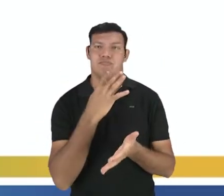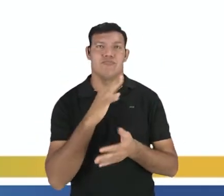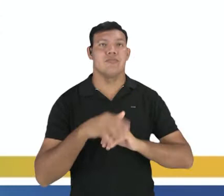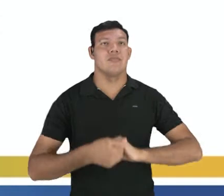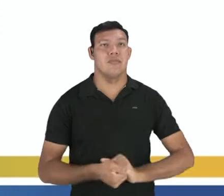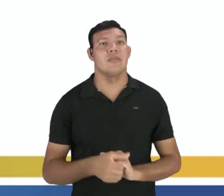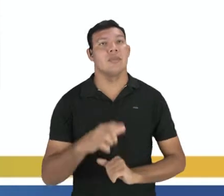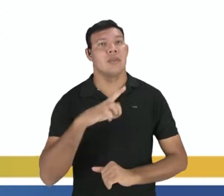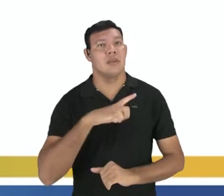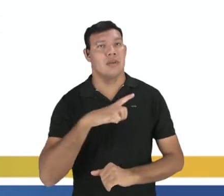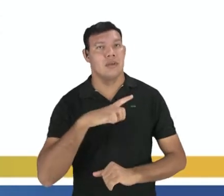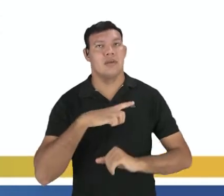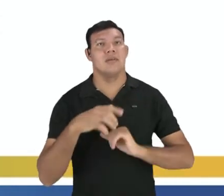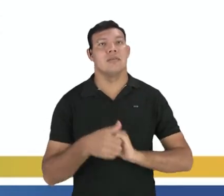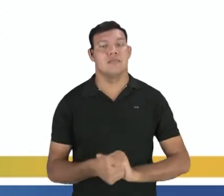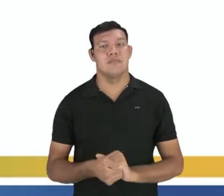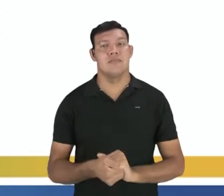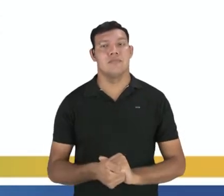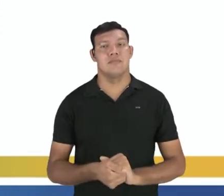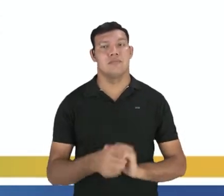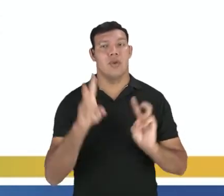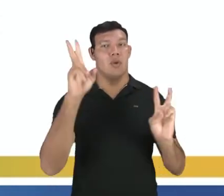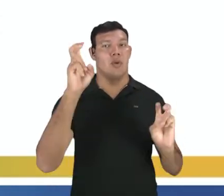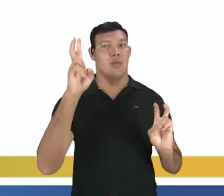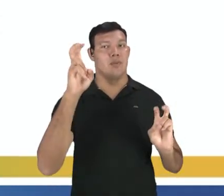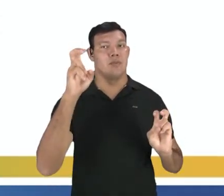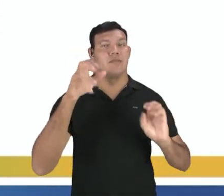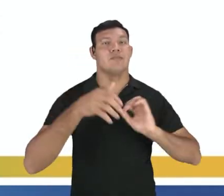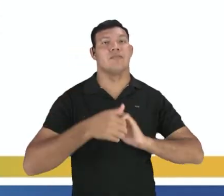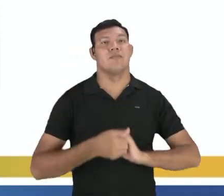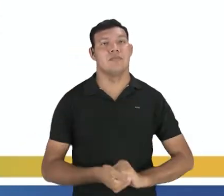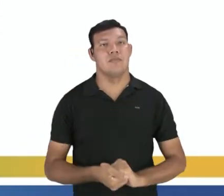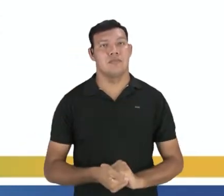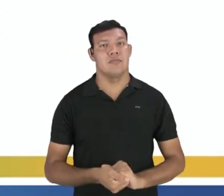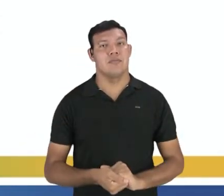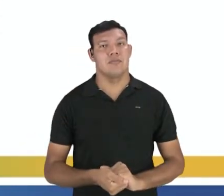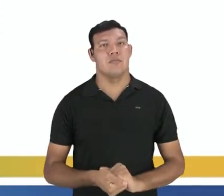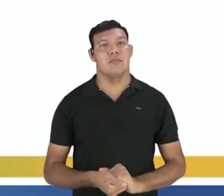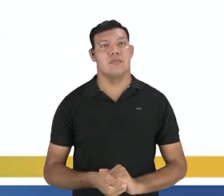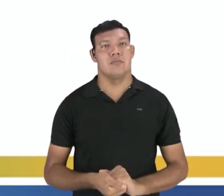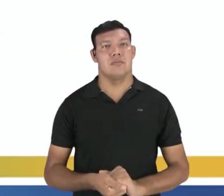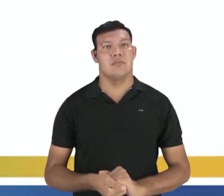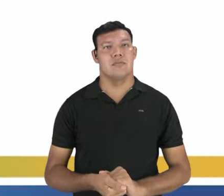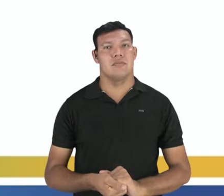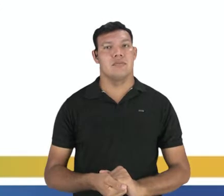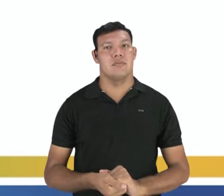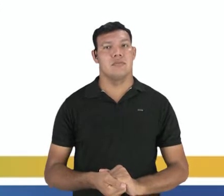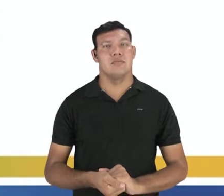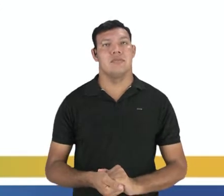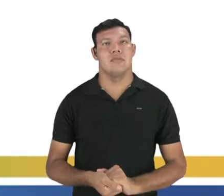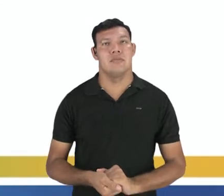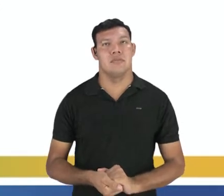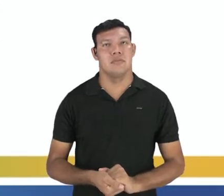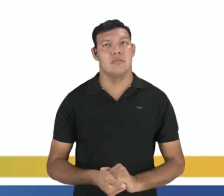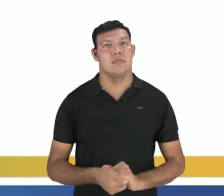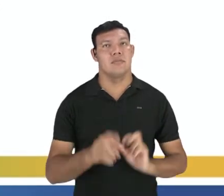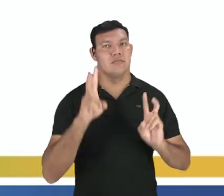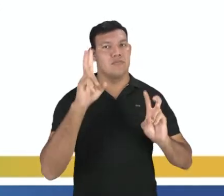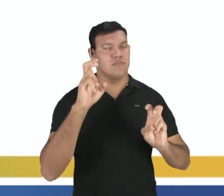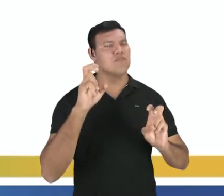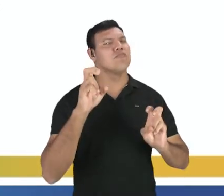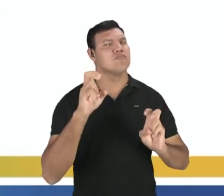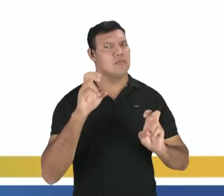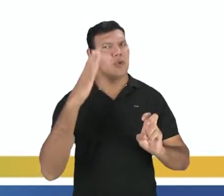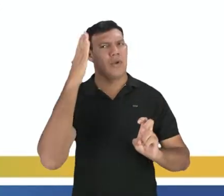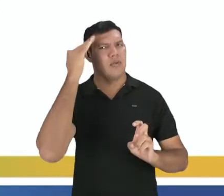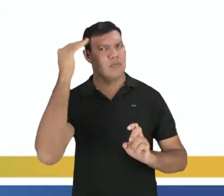Nós temos também citações, várias citações, quotes, que são citações, muito